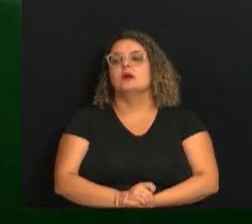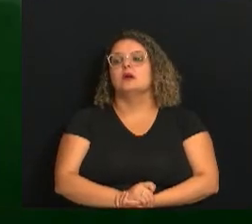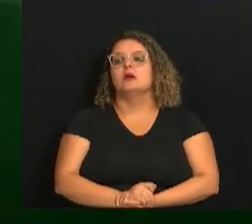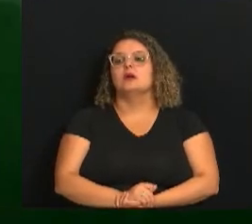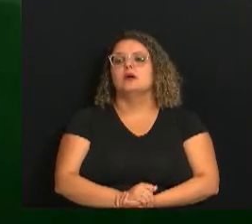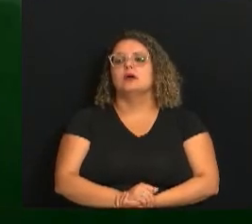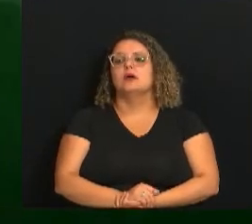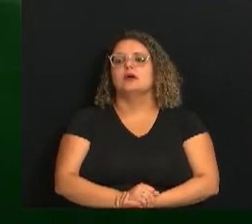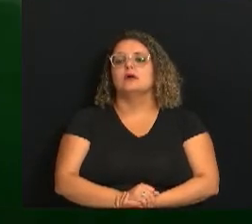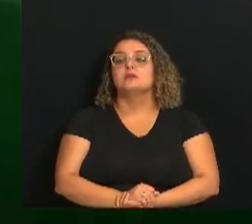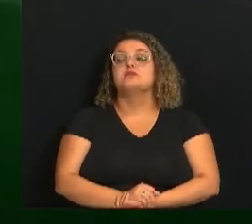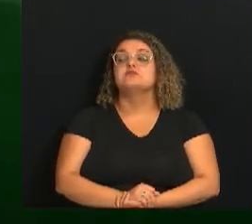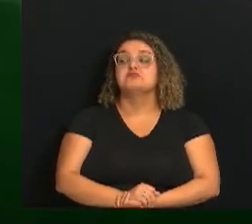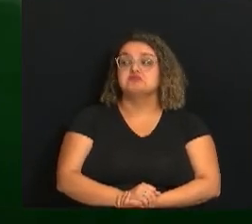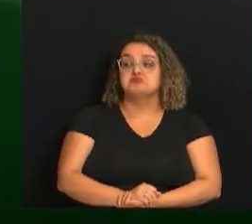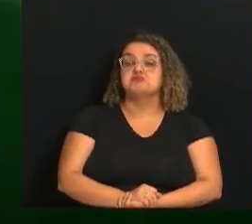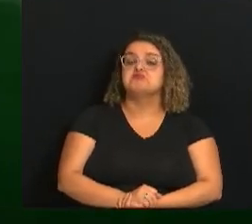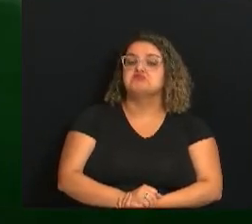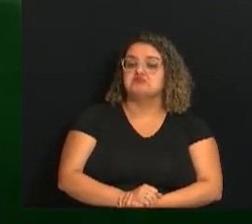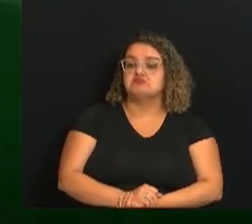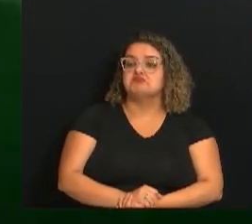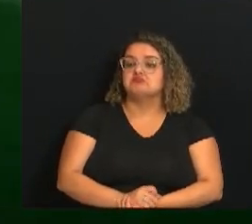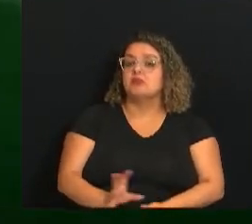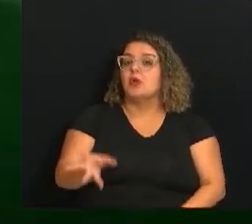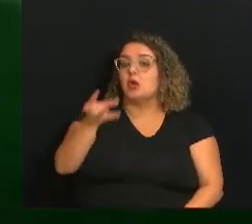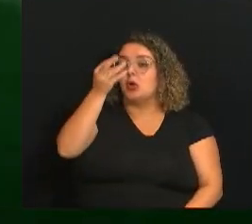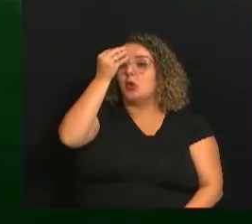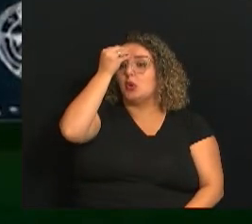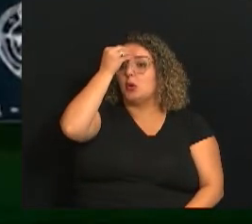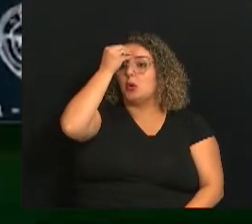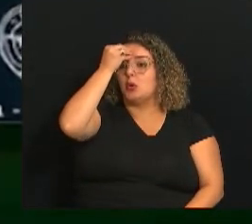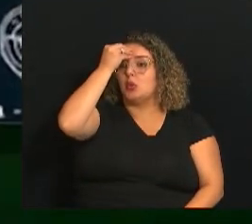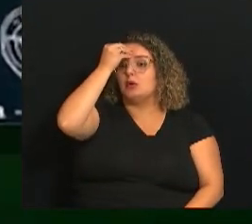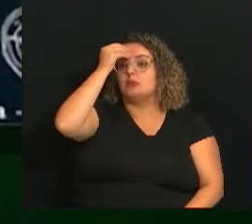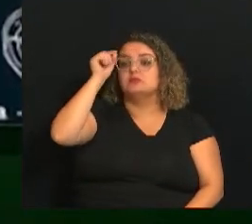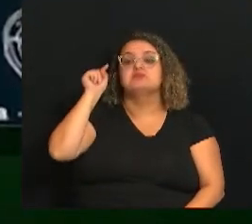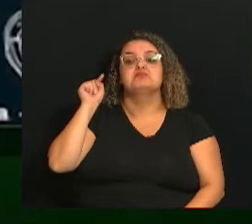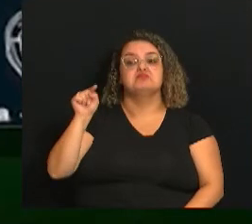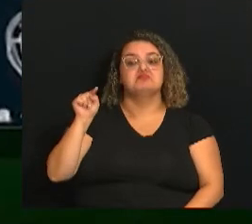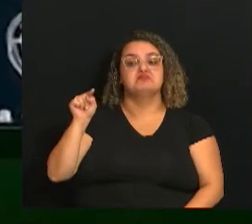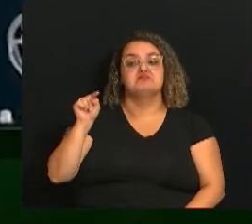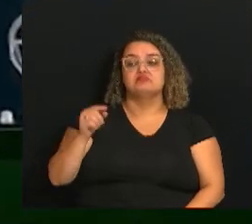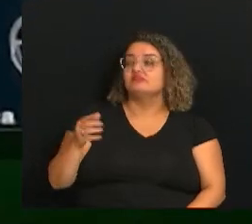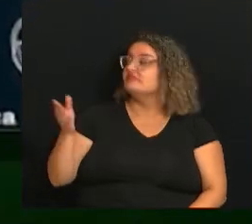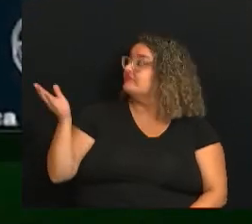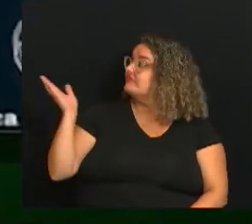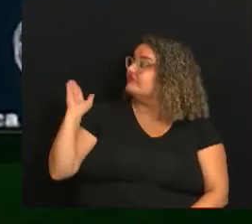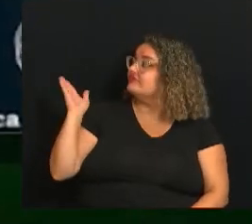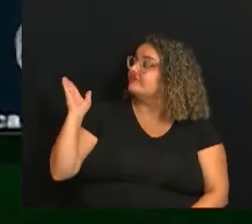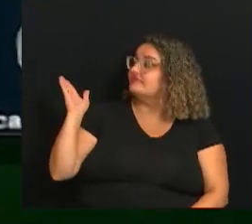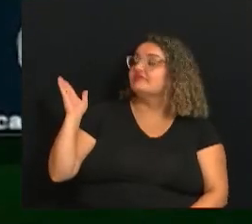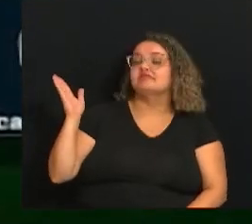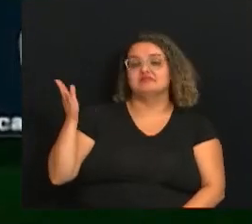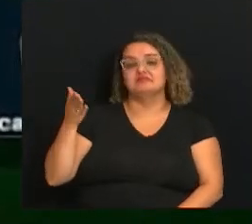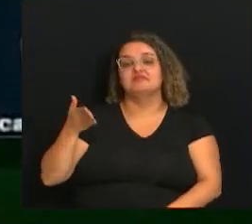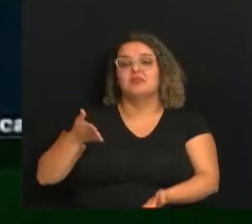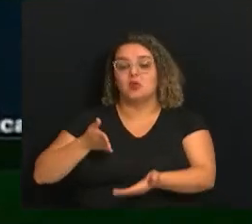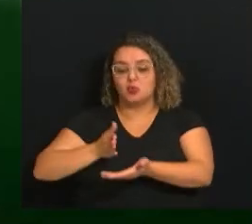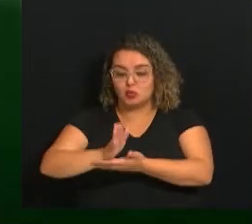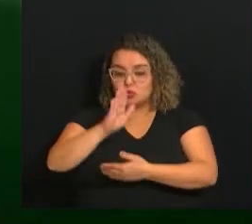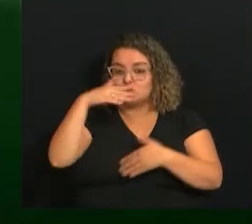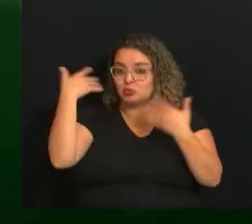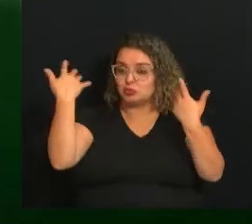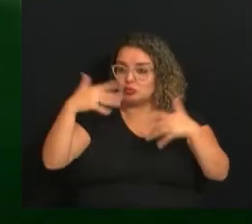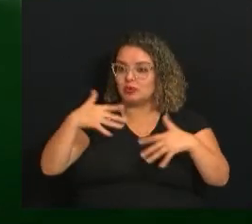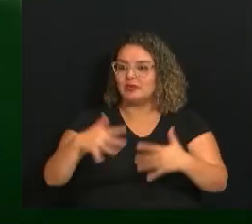Olha só, pessoal, guardem bem esse nome aí, porque o cara vai decolar mesmo, hein? Que beleza,